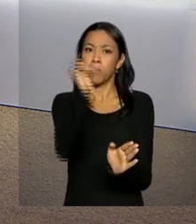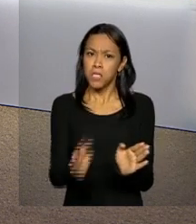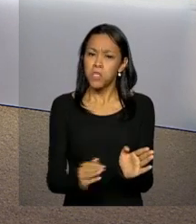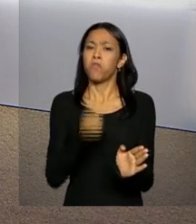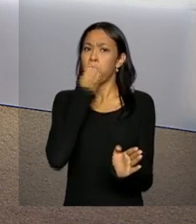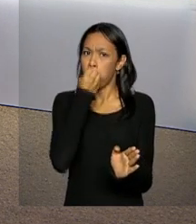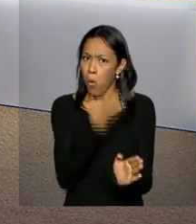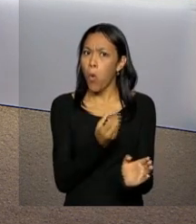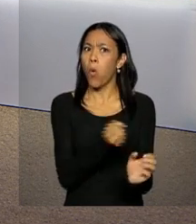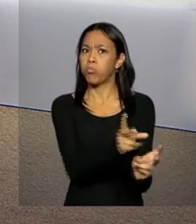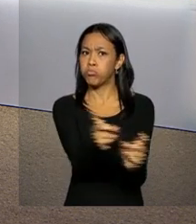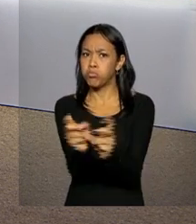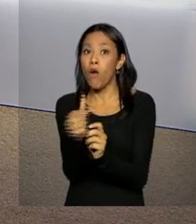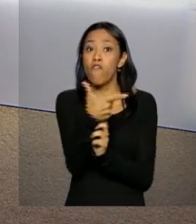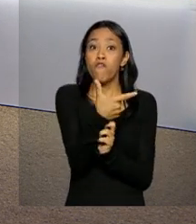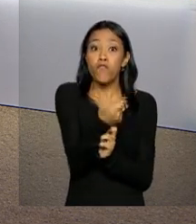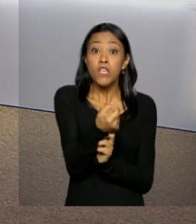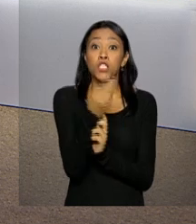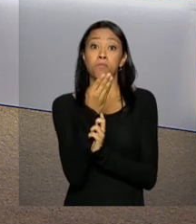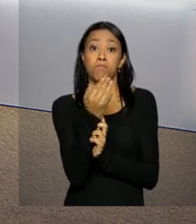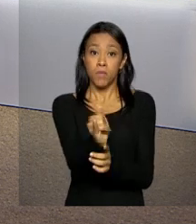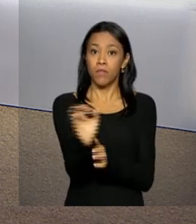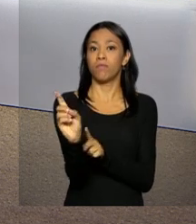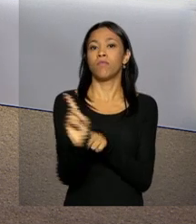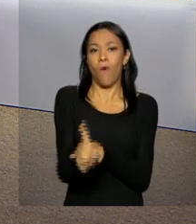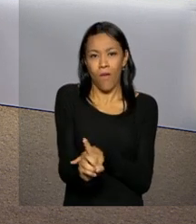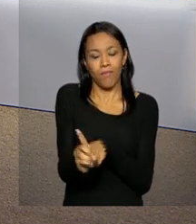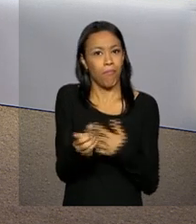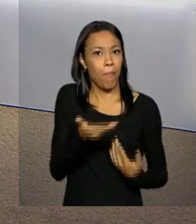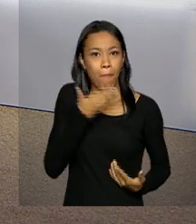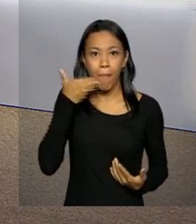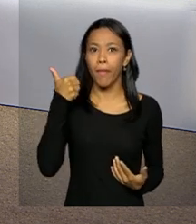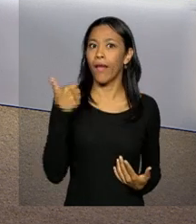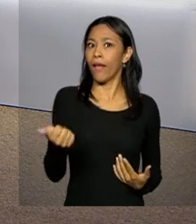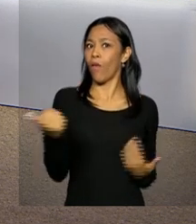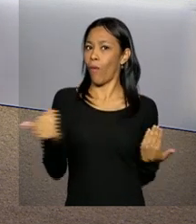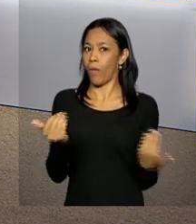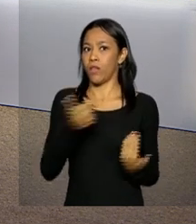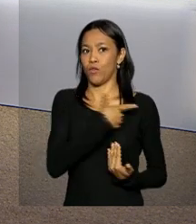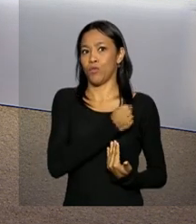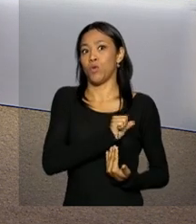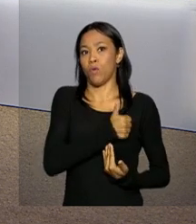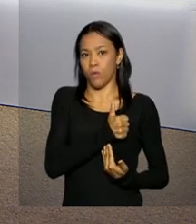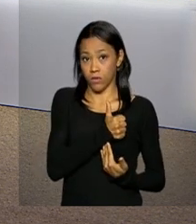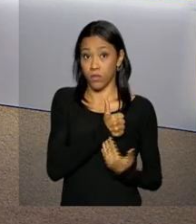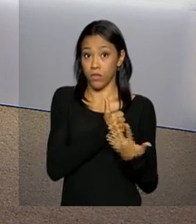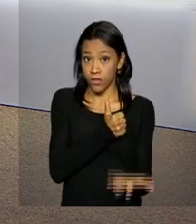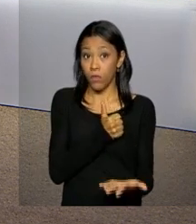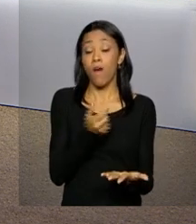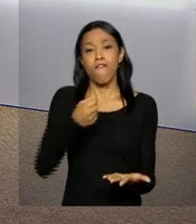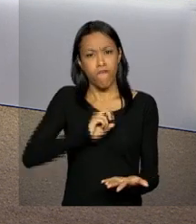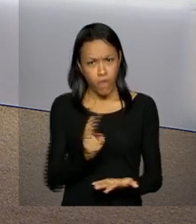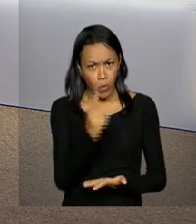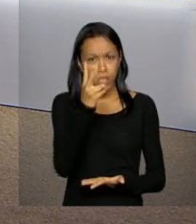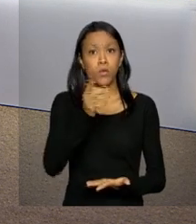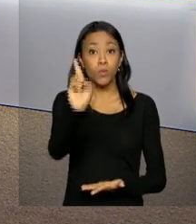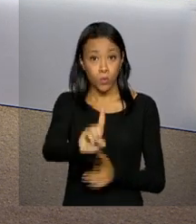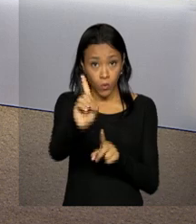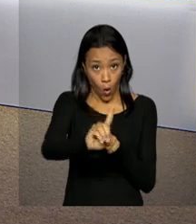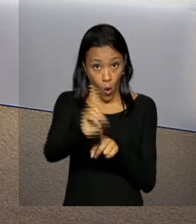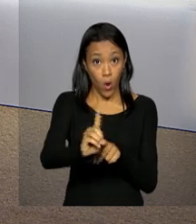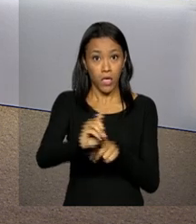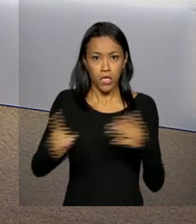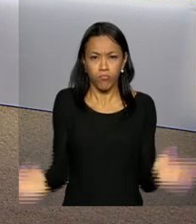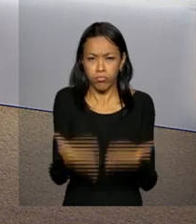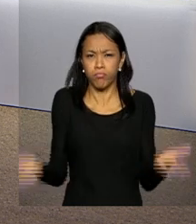saldo positivo de quase 20 bilhões de dólares o melhor resultado desde 2011 além da valorização do dólar que